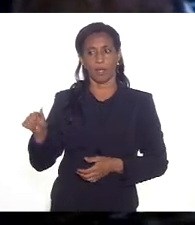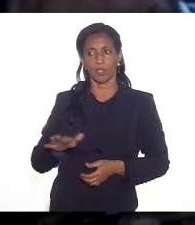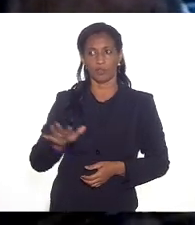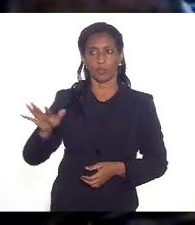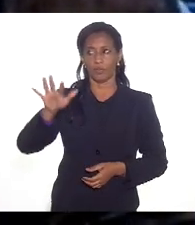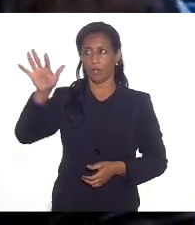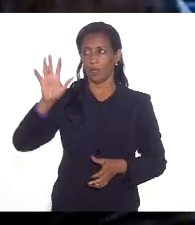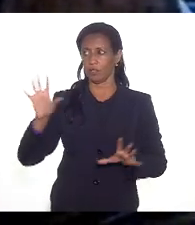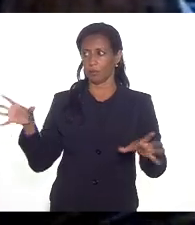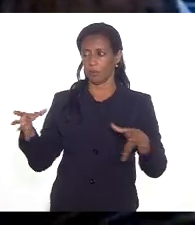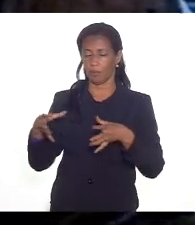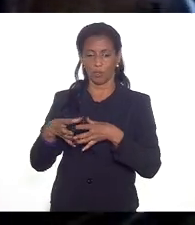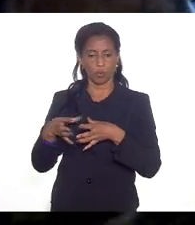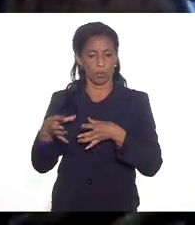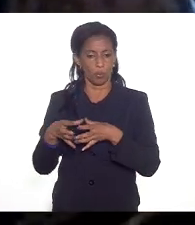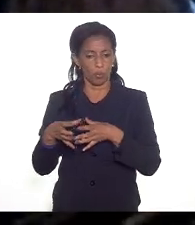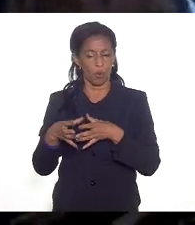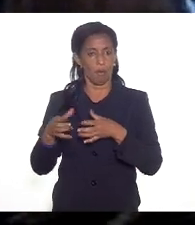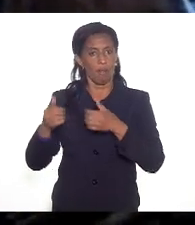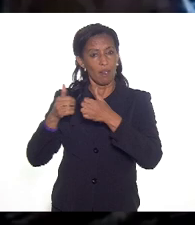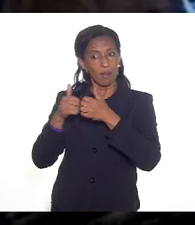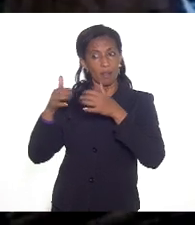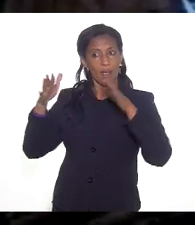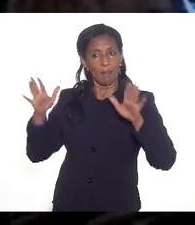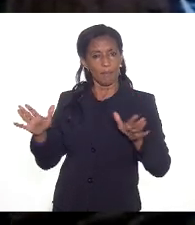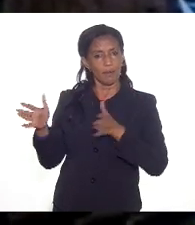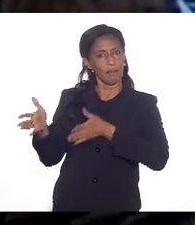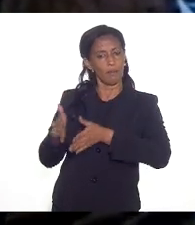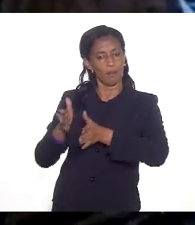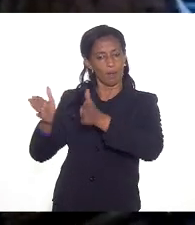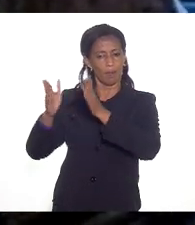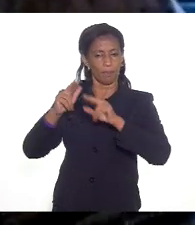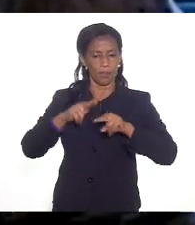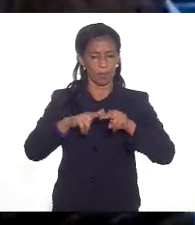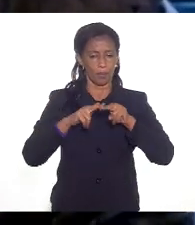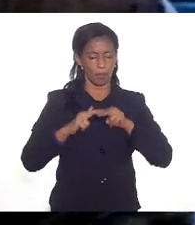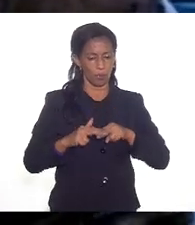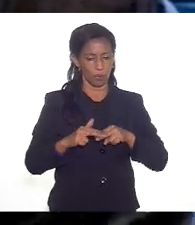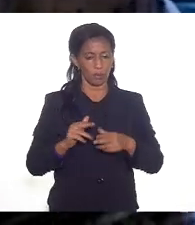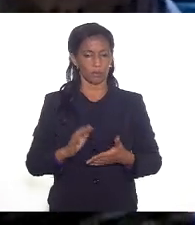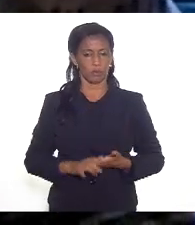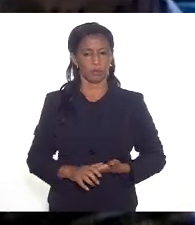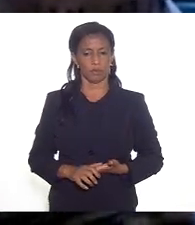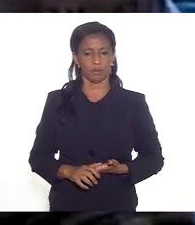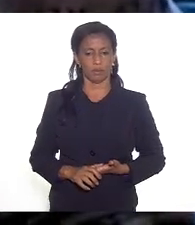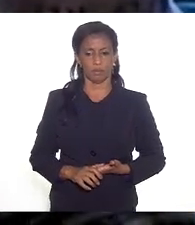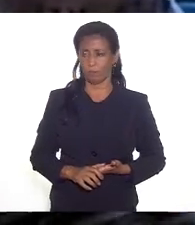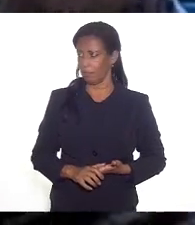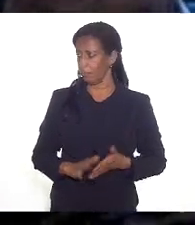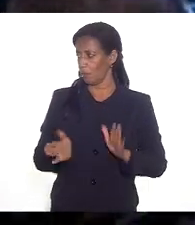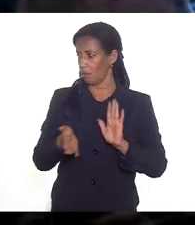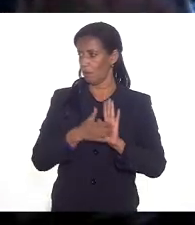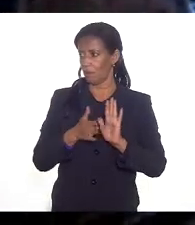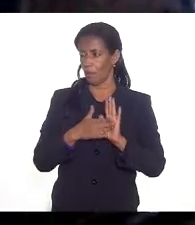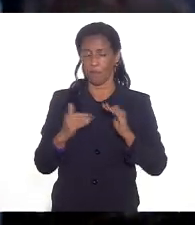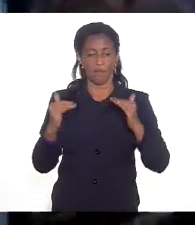favelas e comunidades ele quer abrir portas e janelas por isso eu vou parecia é